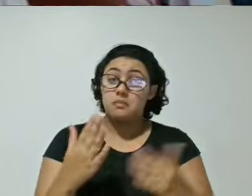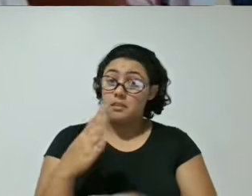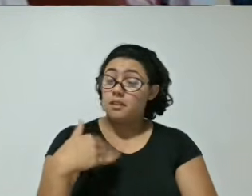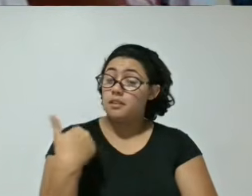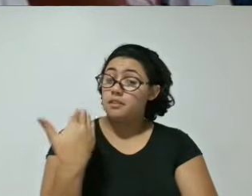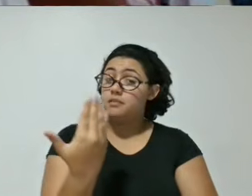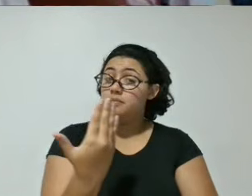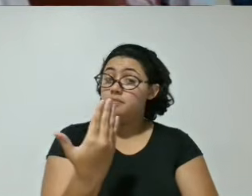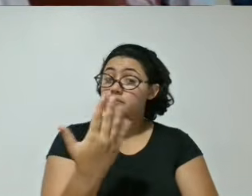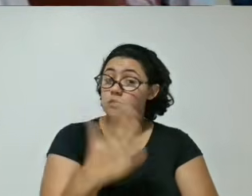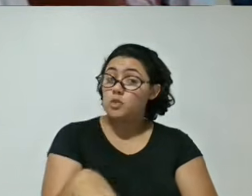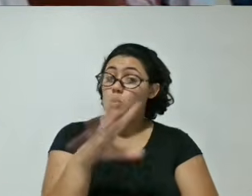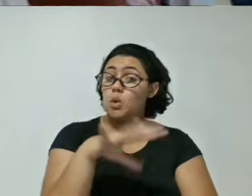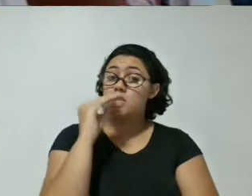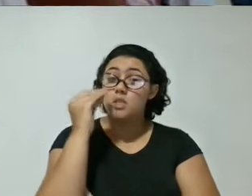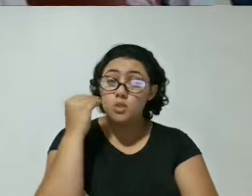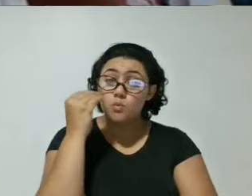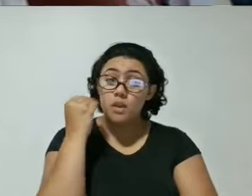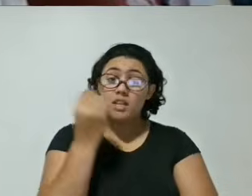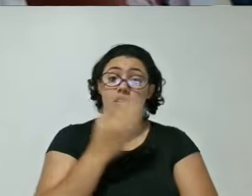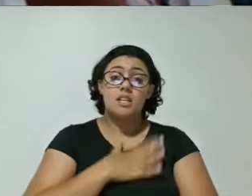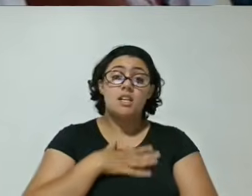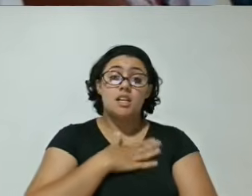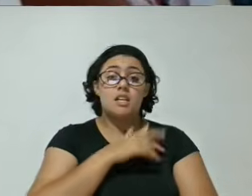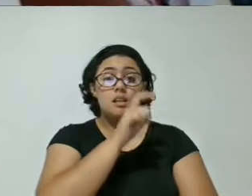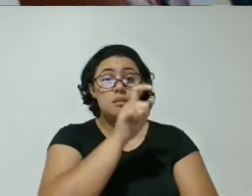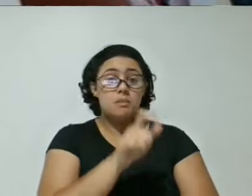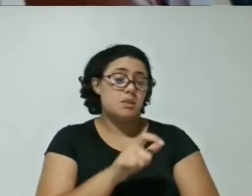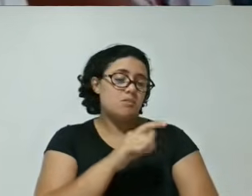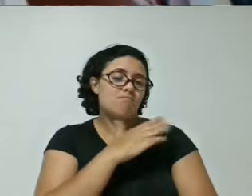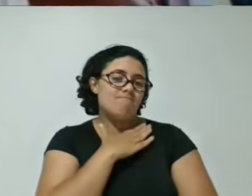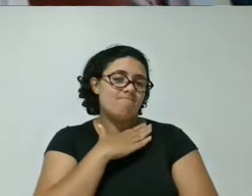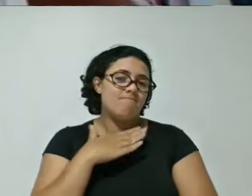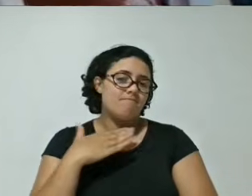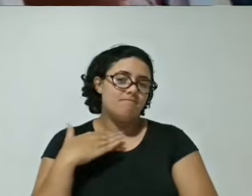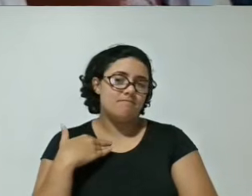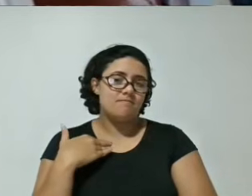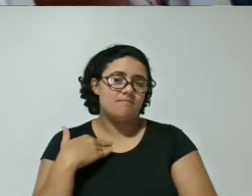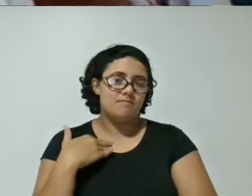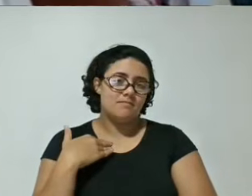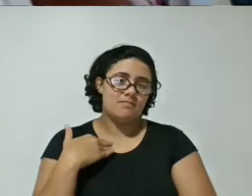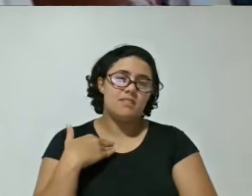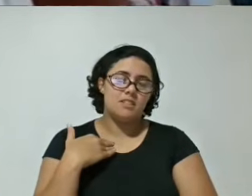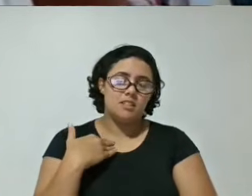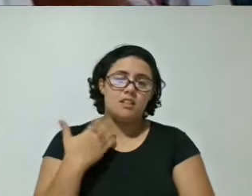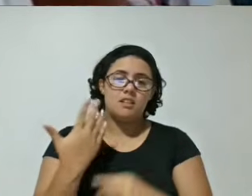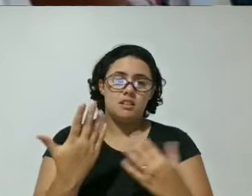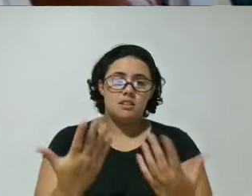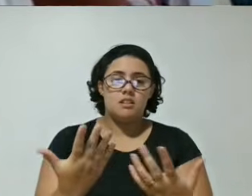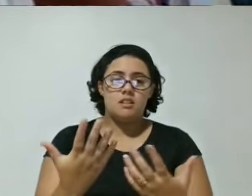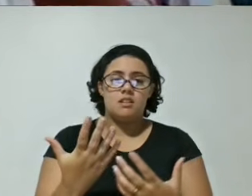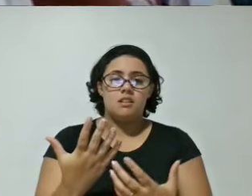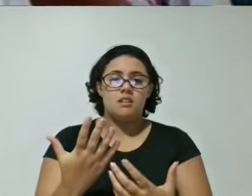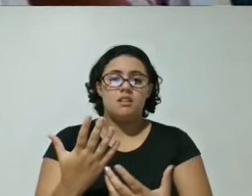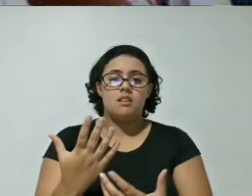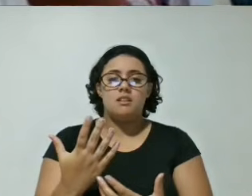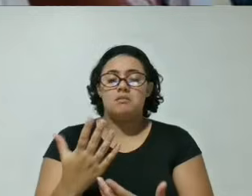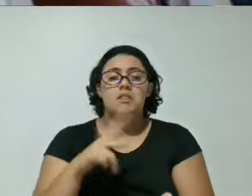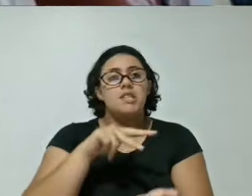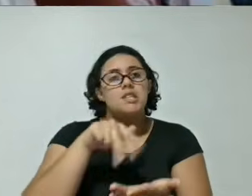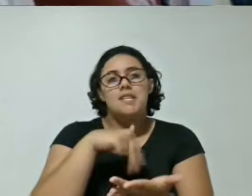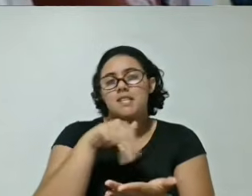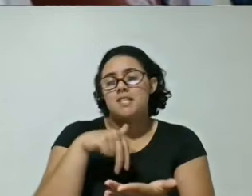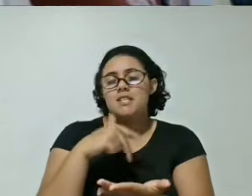querida pessoa, essa que está lá, né, em outro plano, terreno, mas com certeza está dançando, bordando,